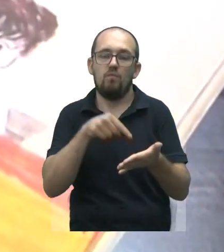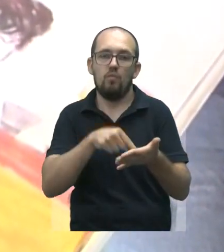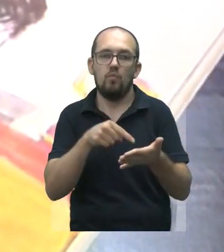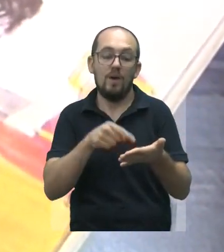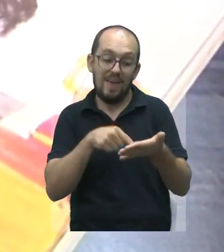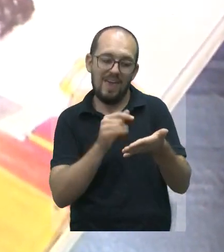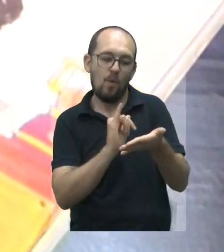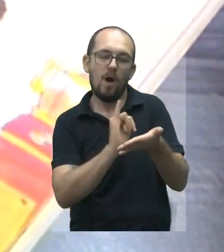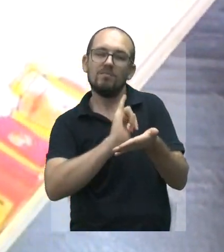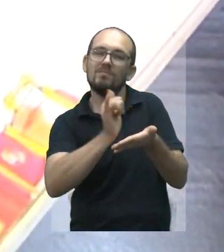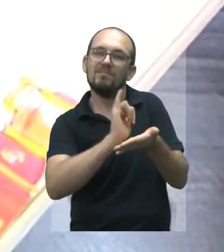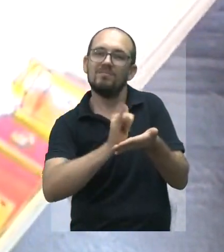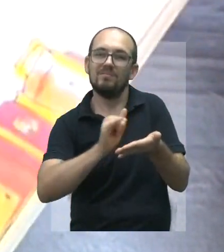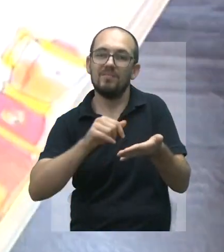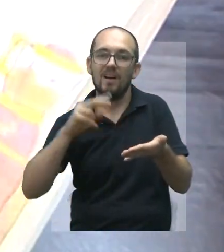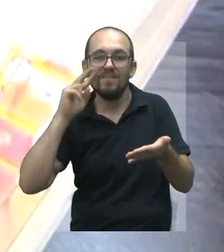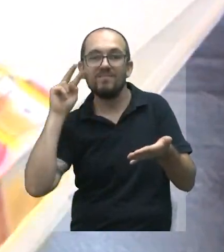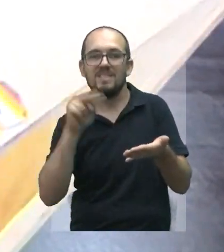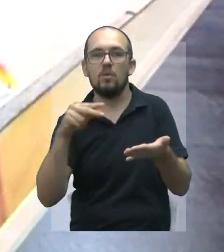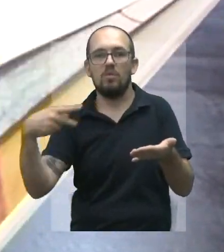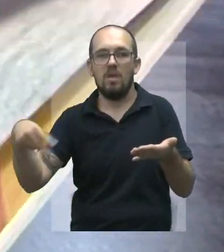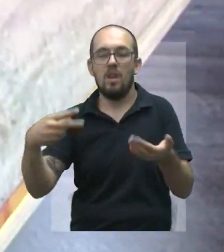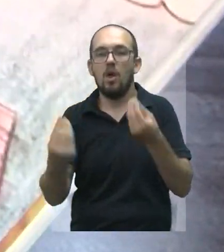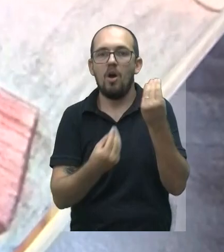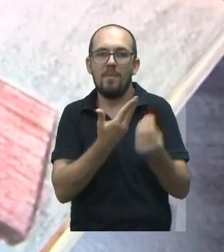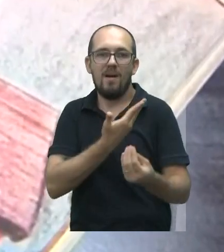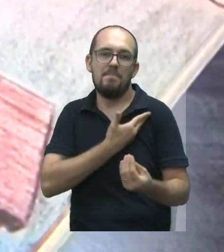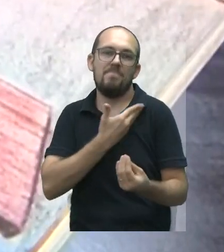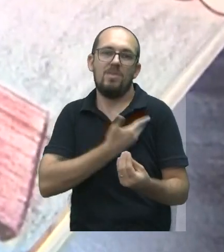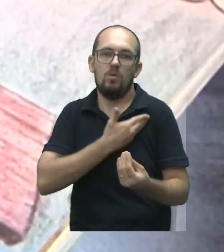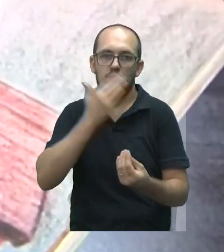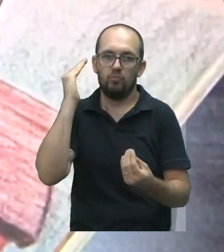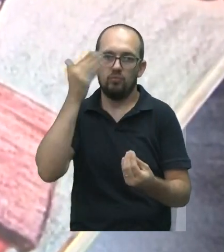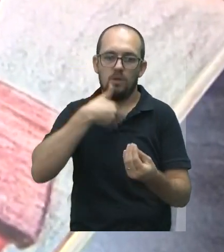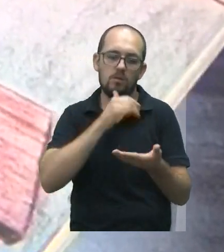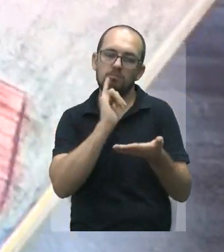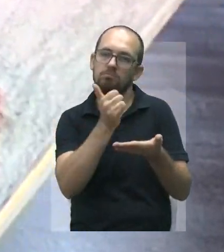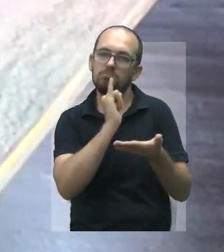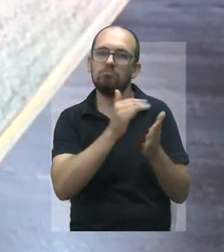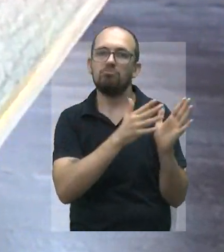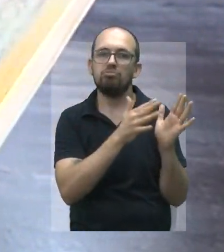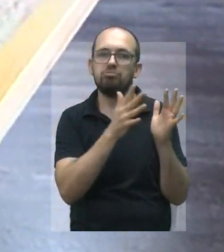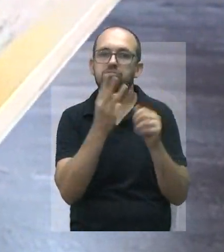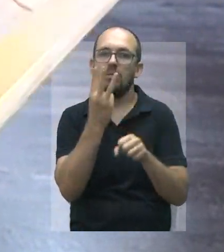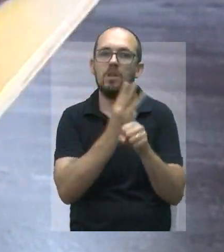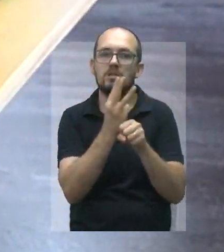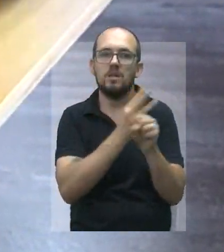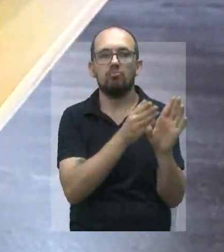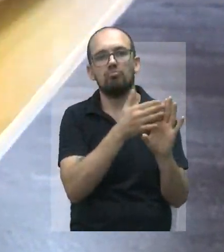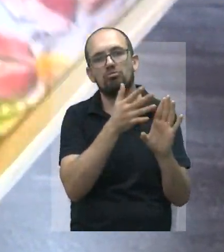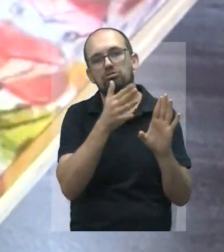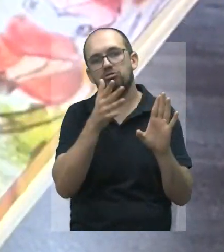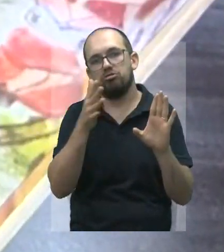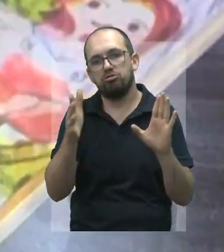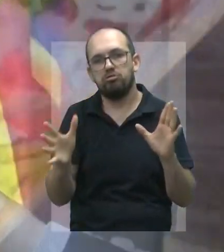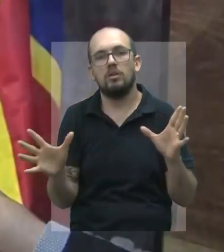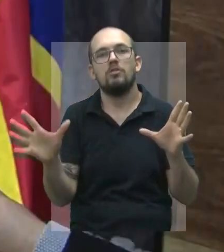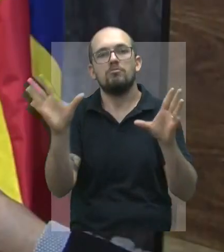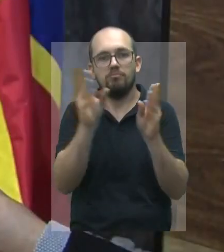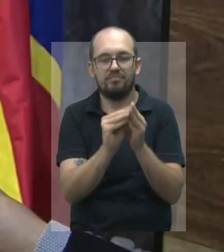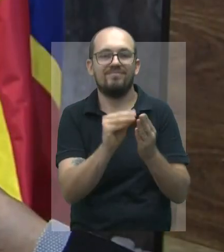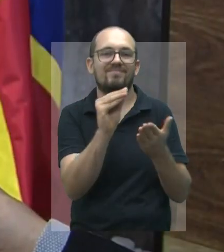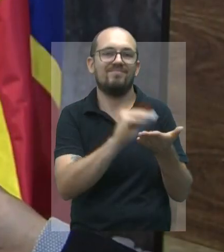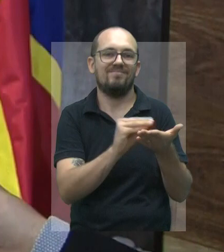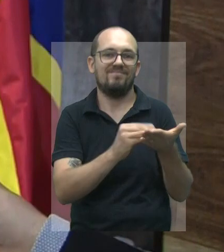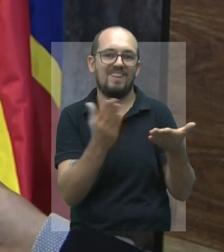essa história, como é estudar com um aluno surdo-cego e o que essa criança aprendeu ao longo desses 3 anos, né? E a criança, todo